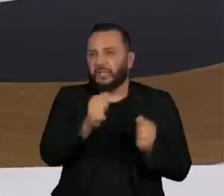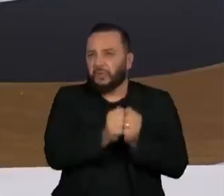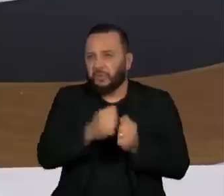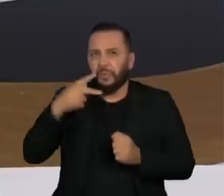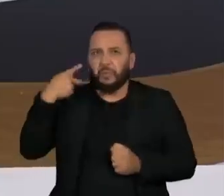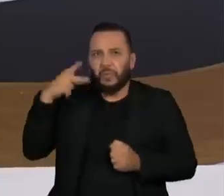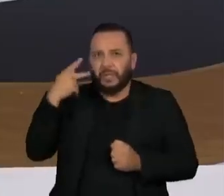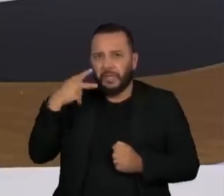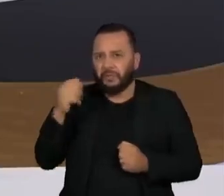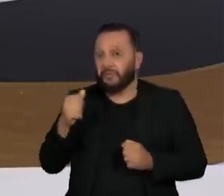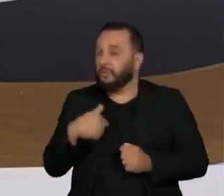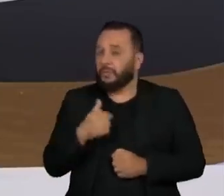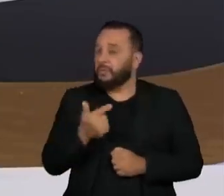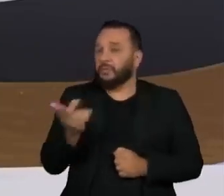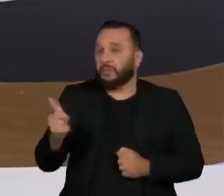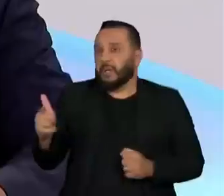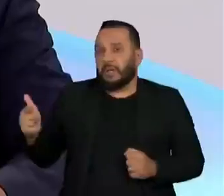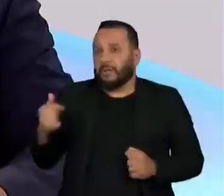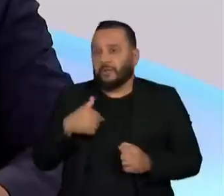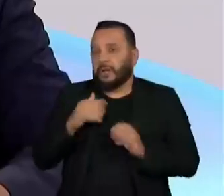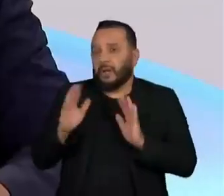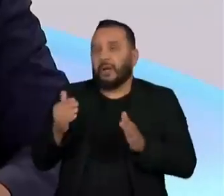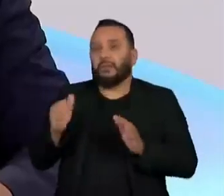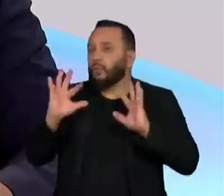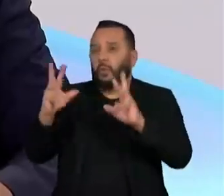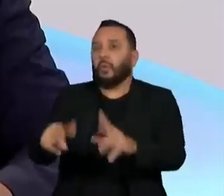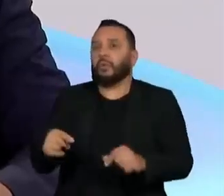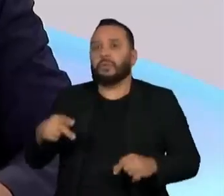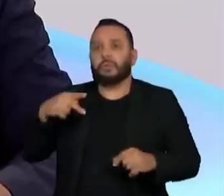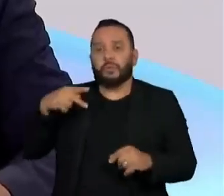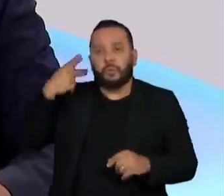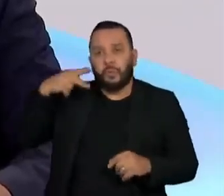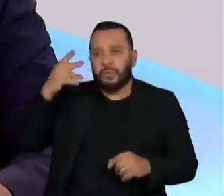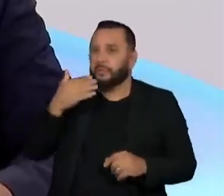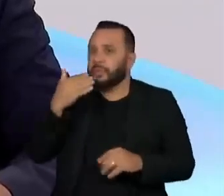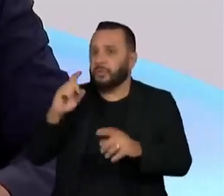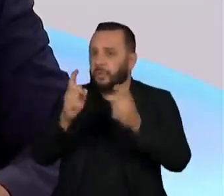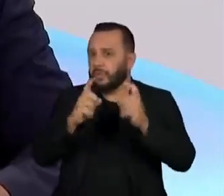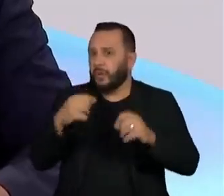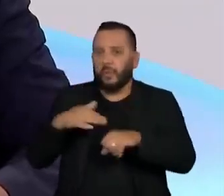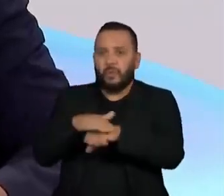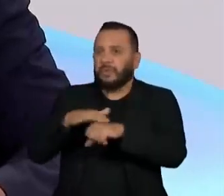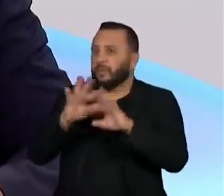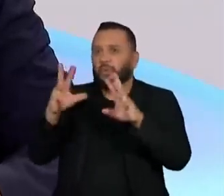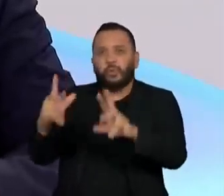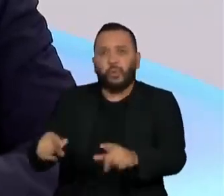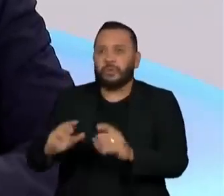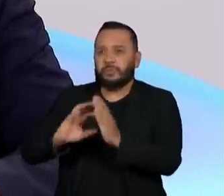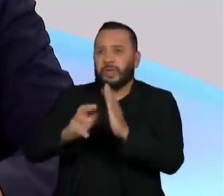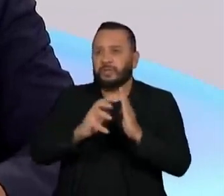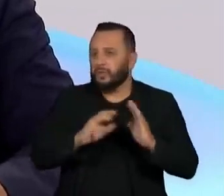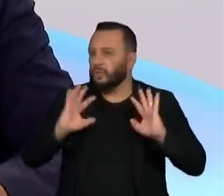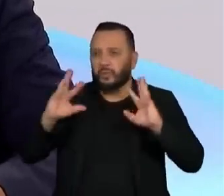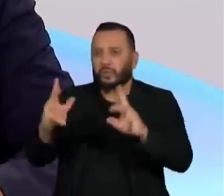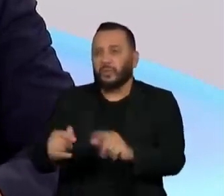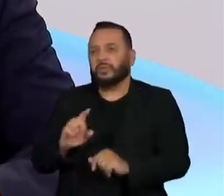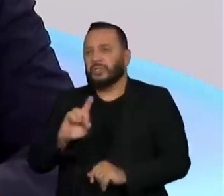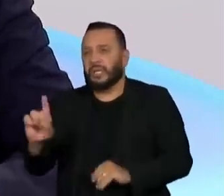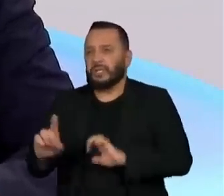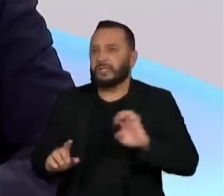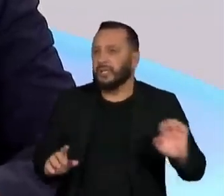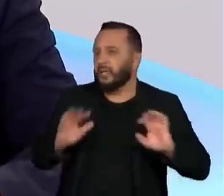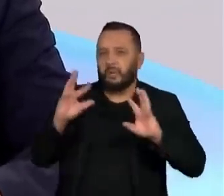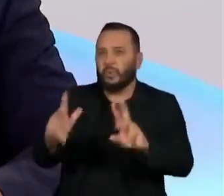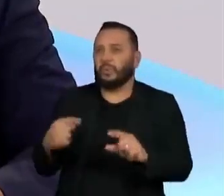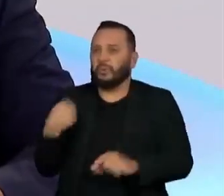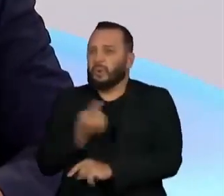não tem nenhum político que pediu audiência no banco central que não foi recebido nenhum a gente falava com todos os políticos de todos os partidos desenvolveu o relacionamento com